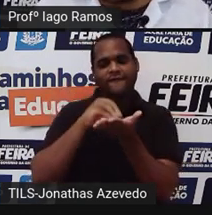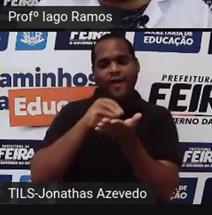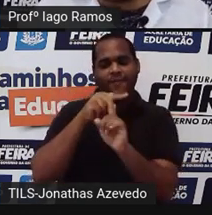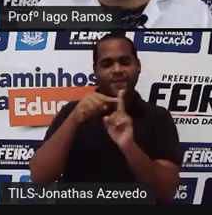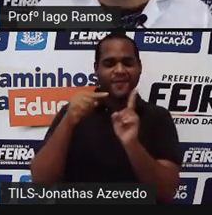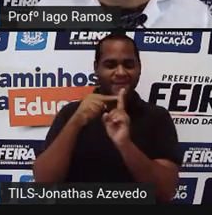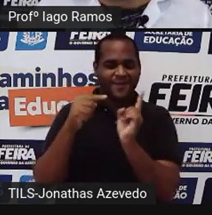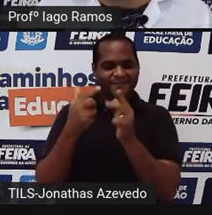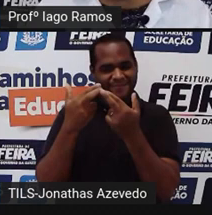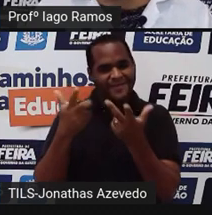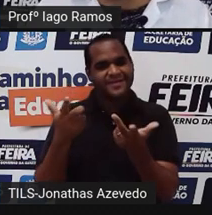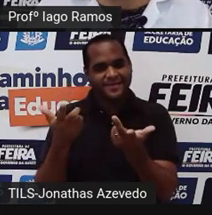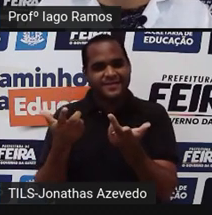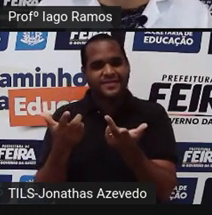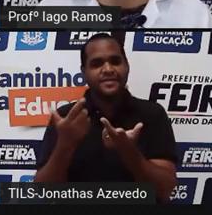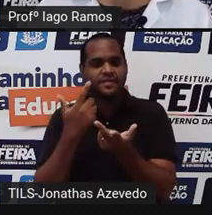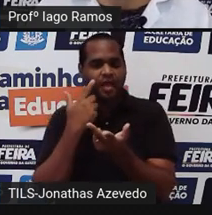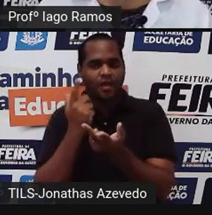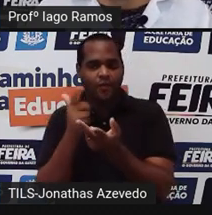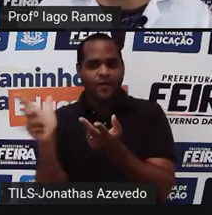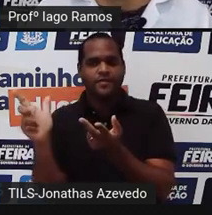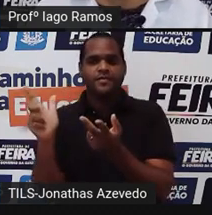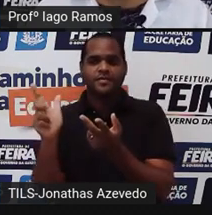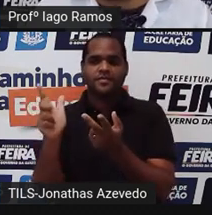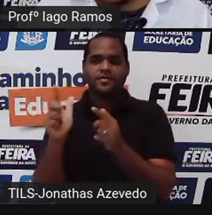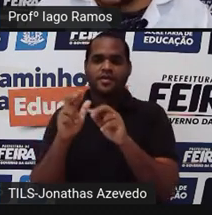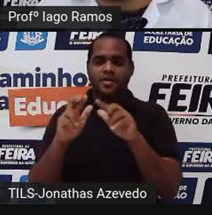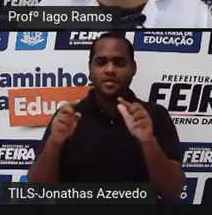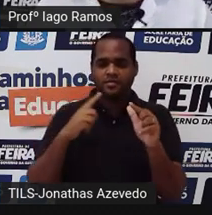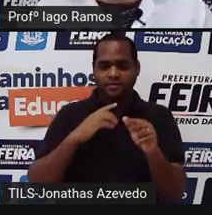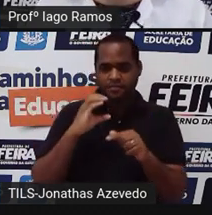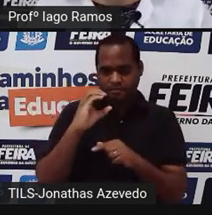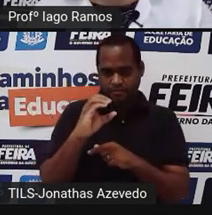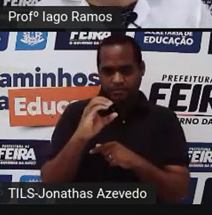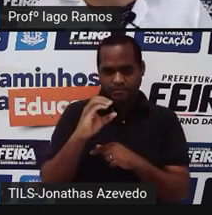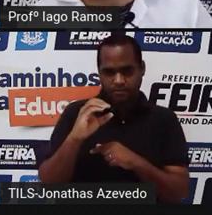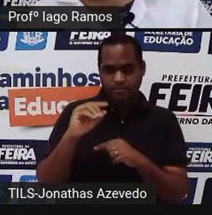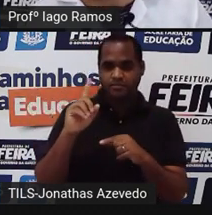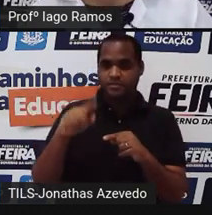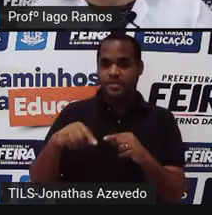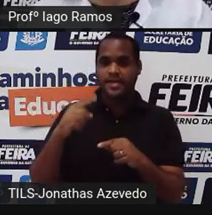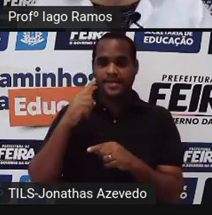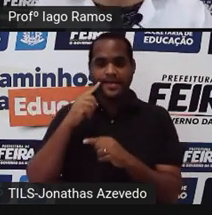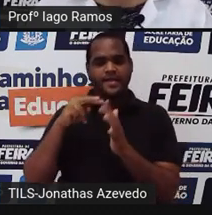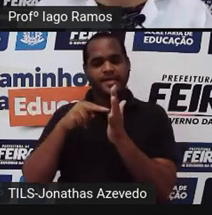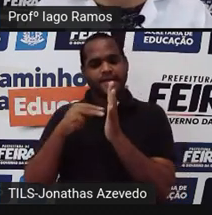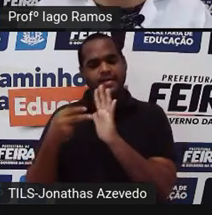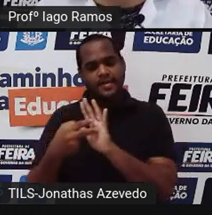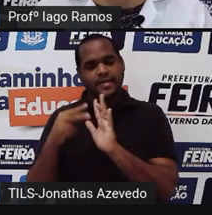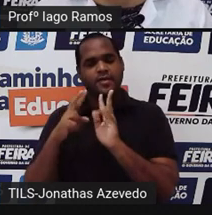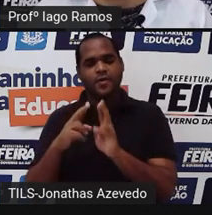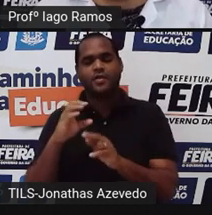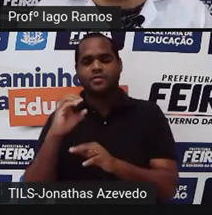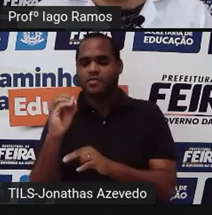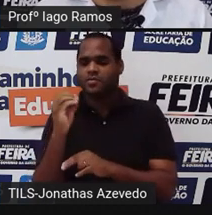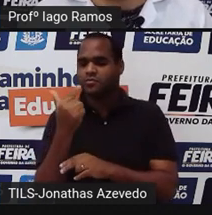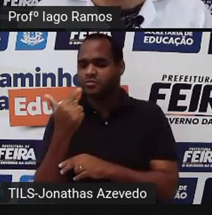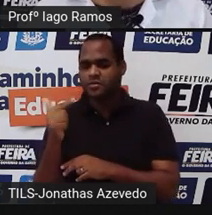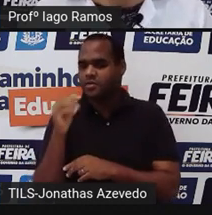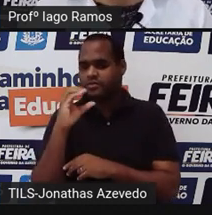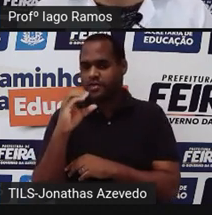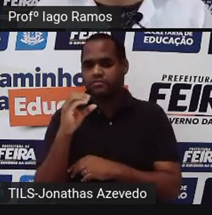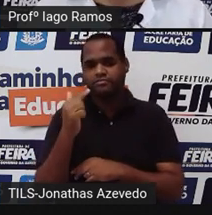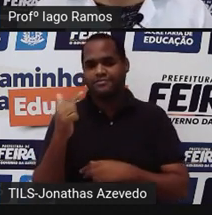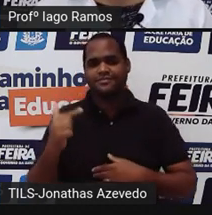o coeficiente, e o coeficiente c sendo igual a zero, não tem coeficiente c, tá